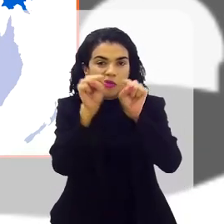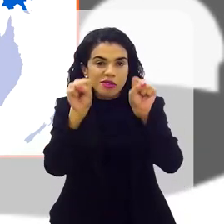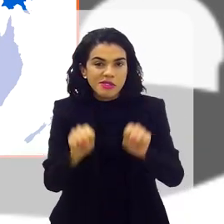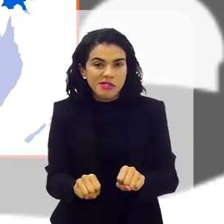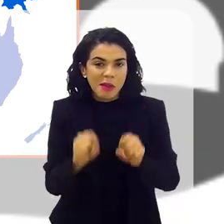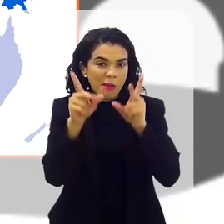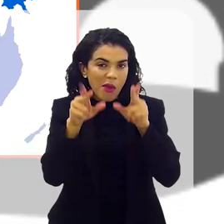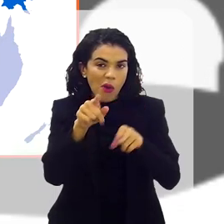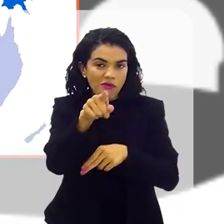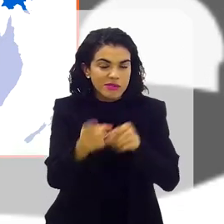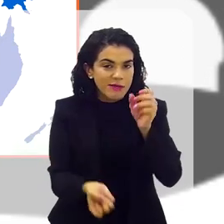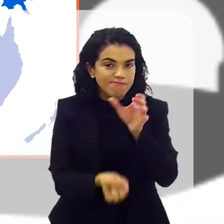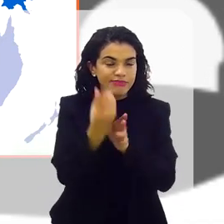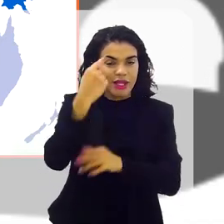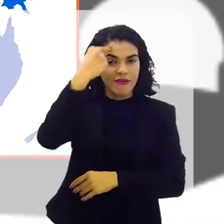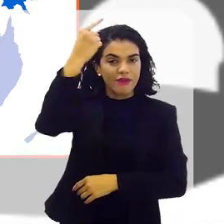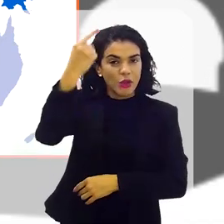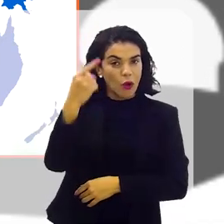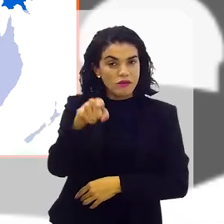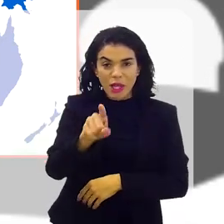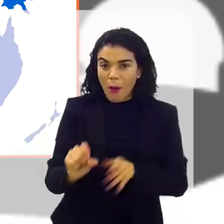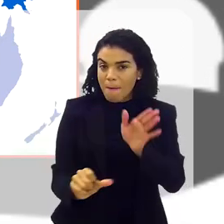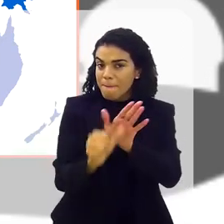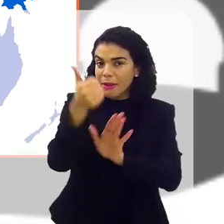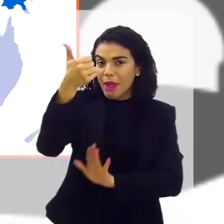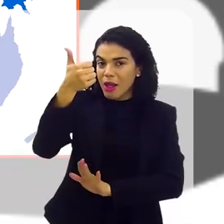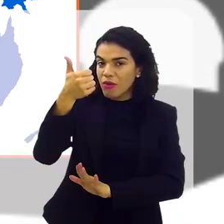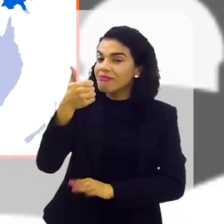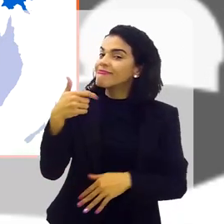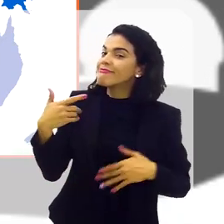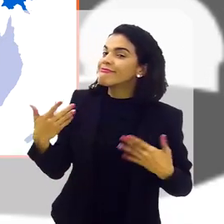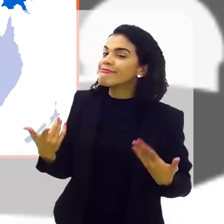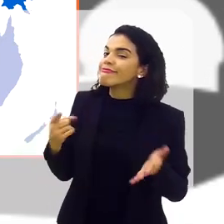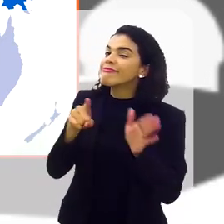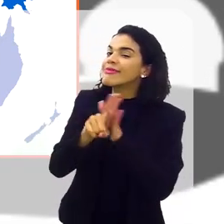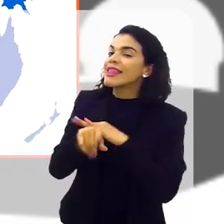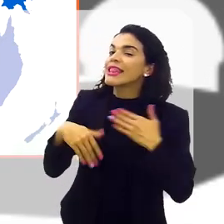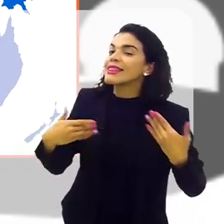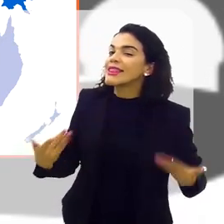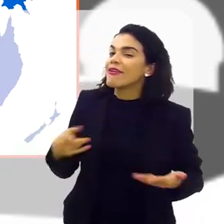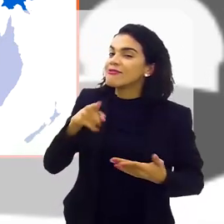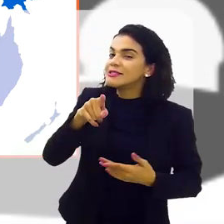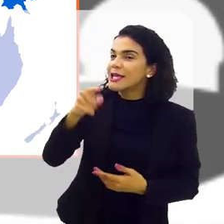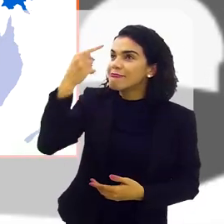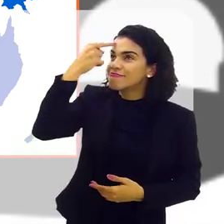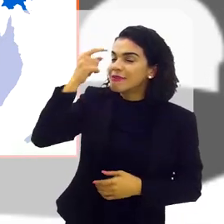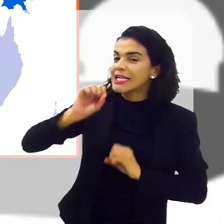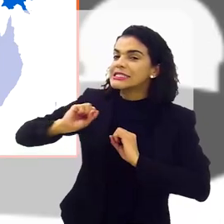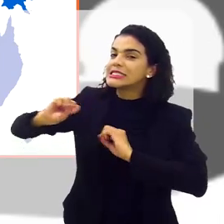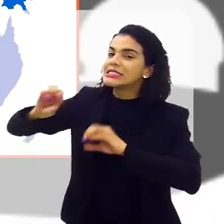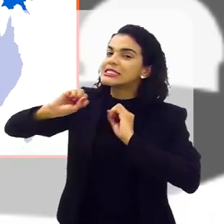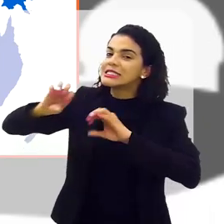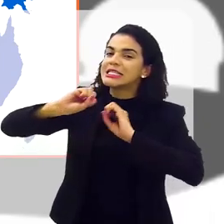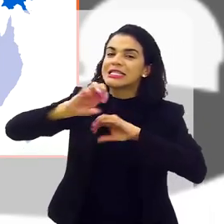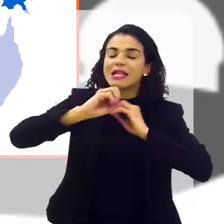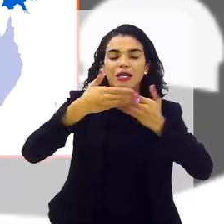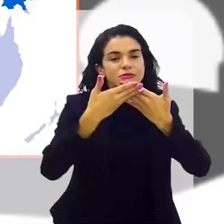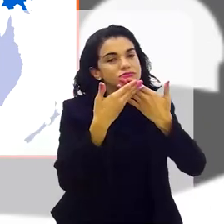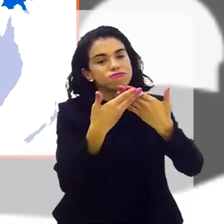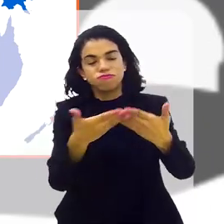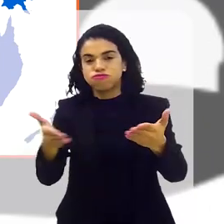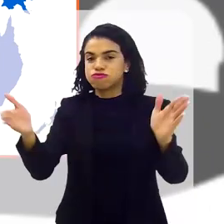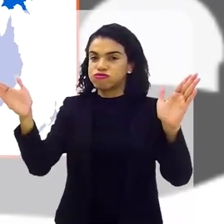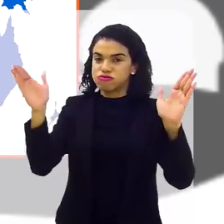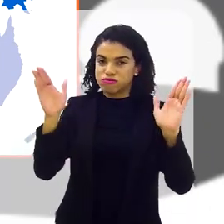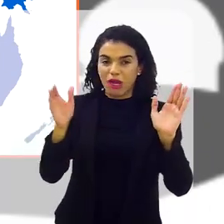você é o precursor é o pioneiro Que tal você ensinar para outras pessoas e você poder abrir outros